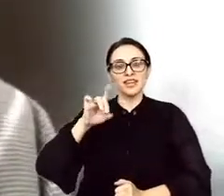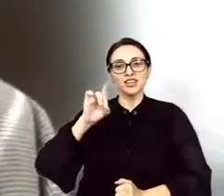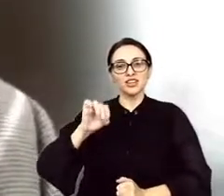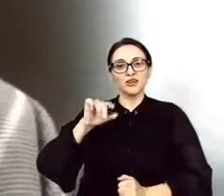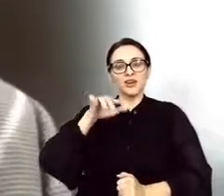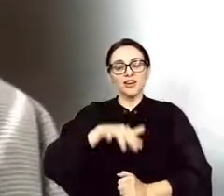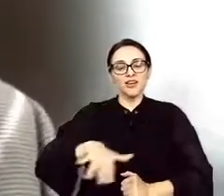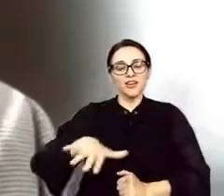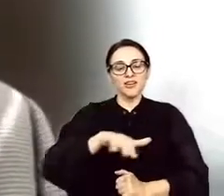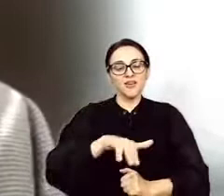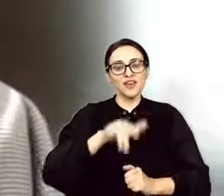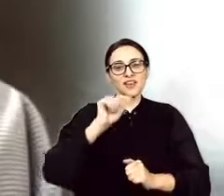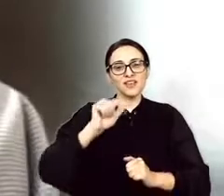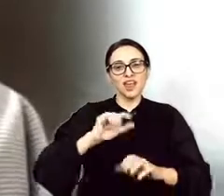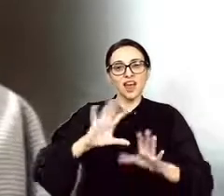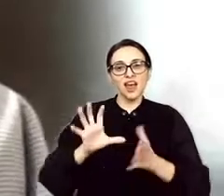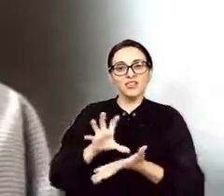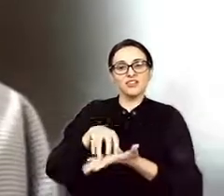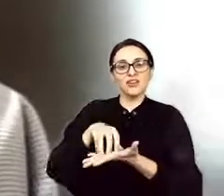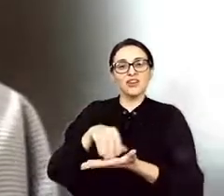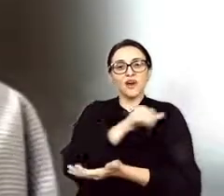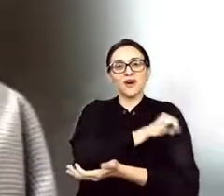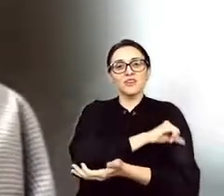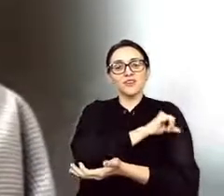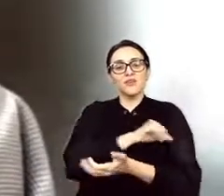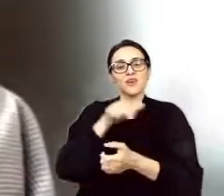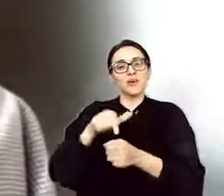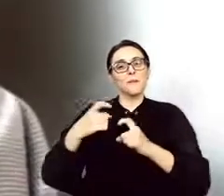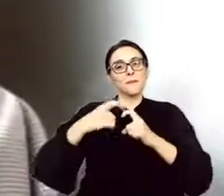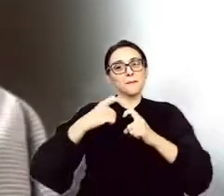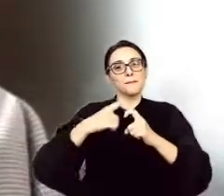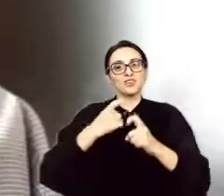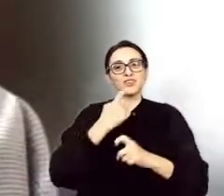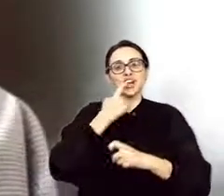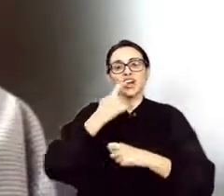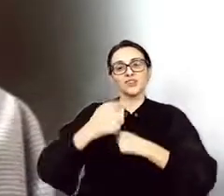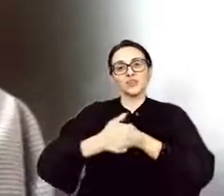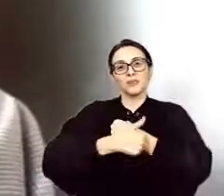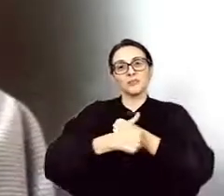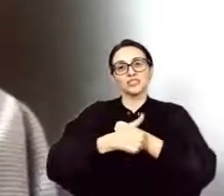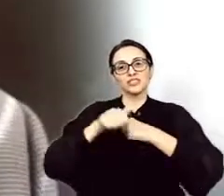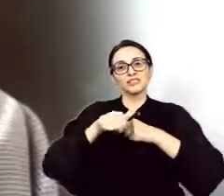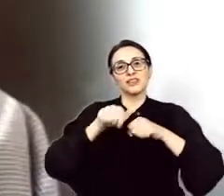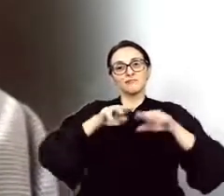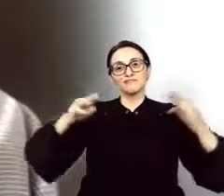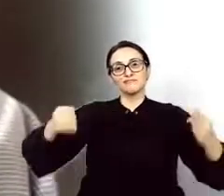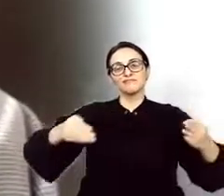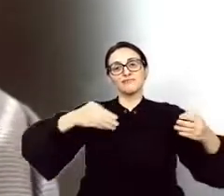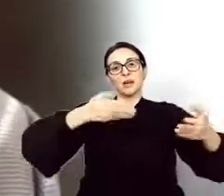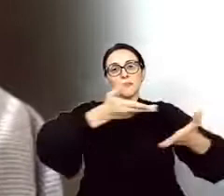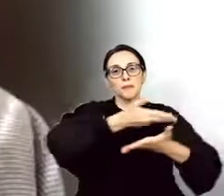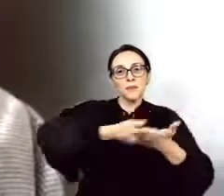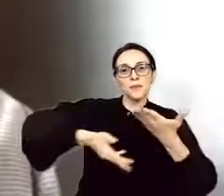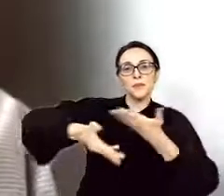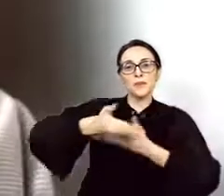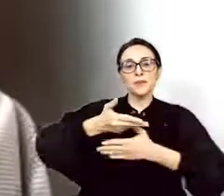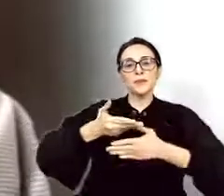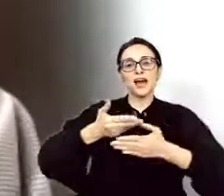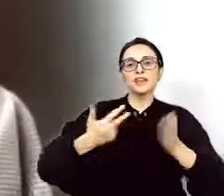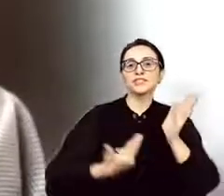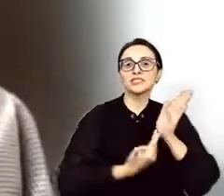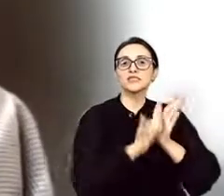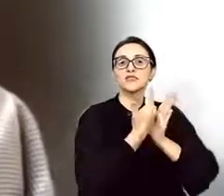Ortopedia Regional Rio de Janeiro. Dando sequência, nós teremos agora uma mesa sobre cirurgia robótica na